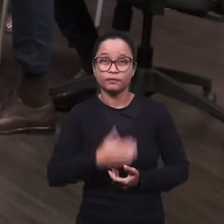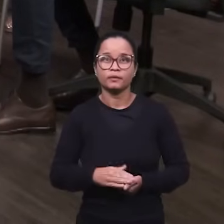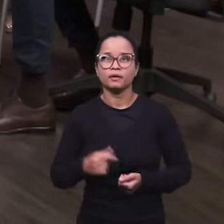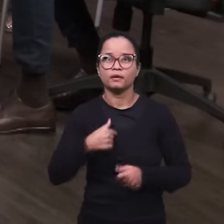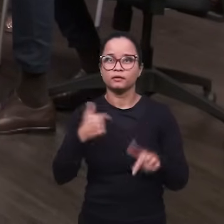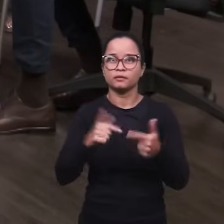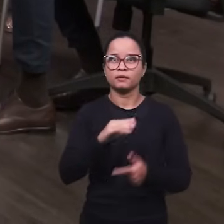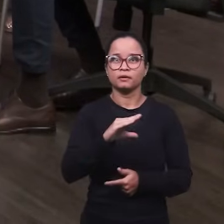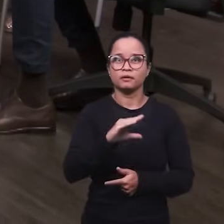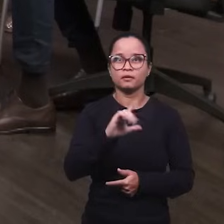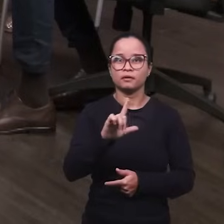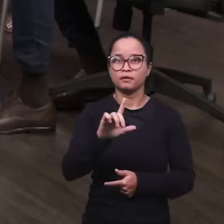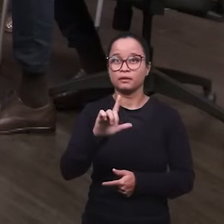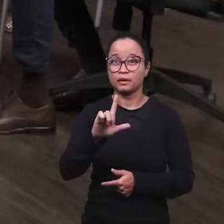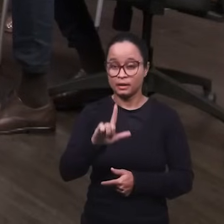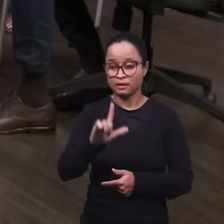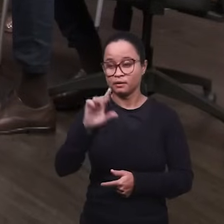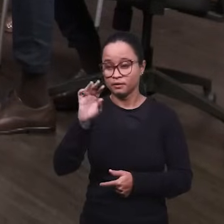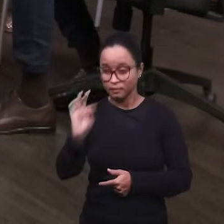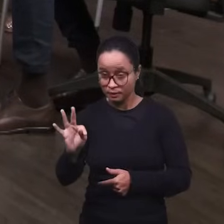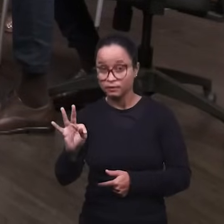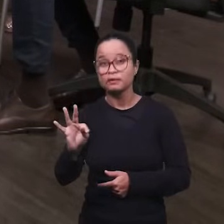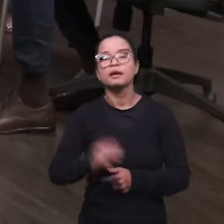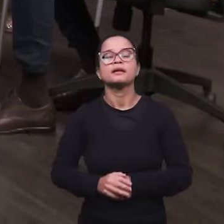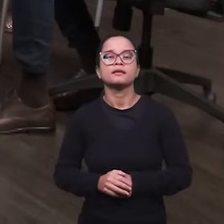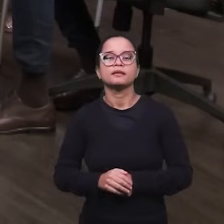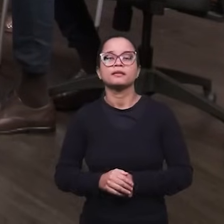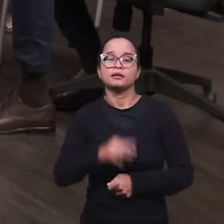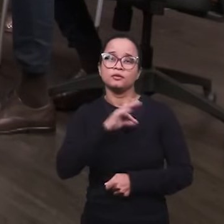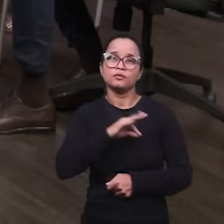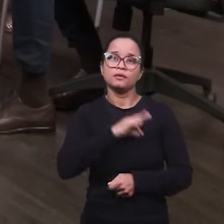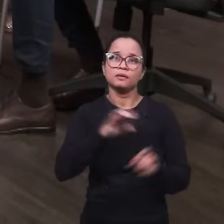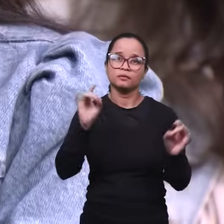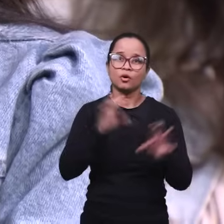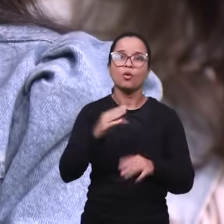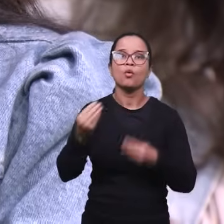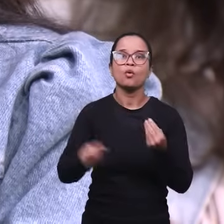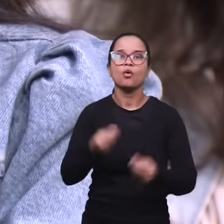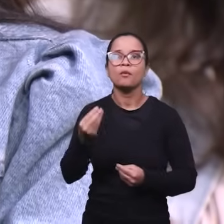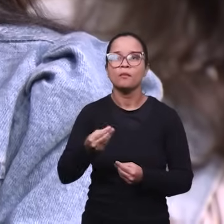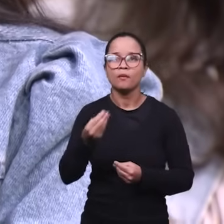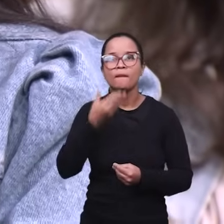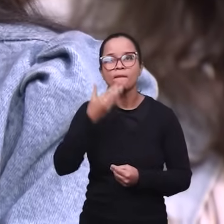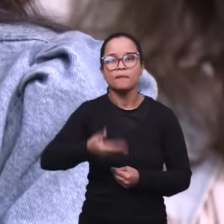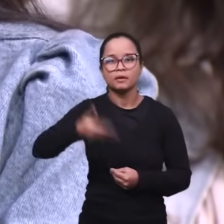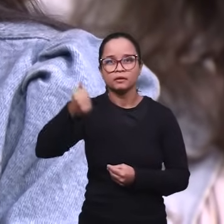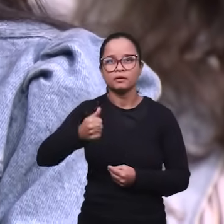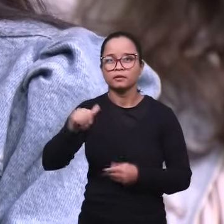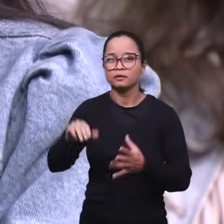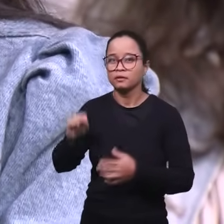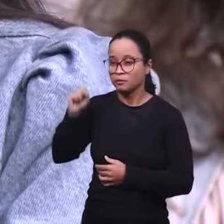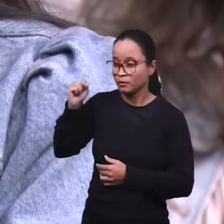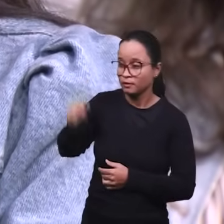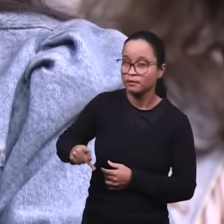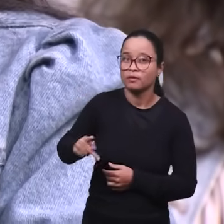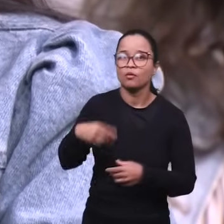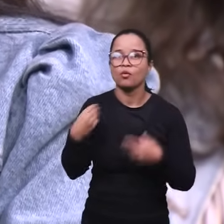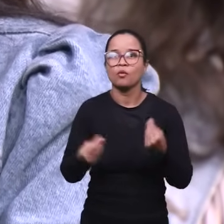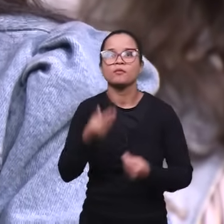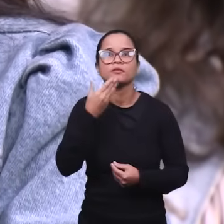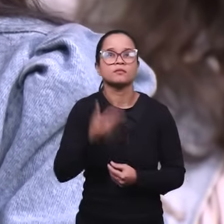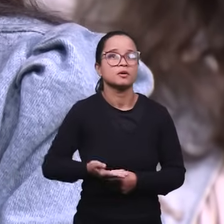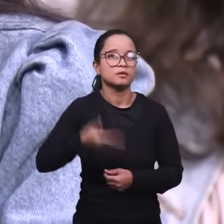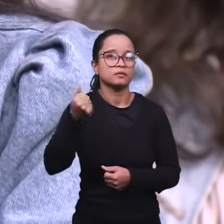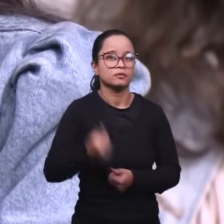sou CLT, tenho um salário fixo, e como que eu posso melhorar isso quando chegar a época de eu me aposentar, né? Como